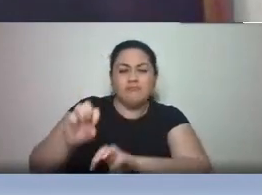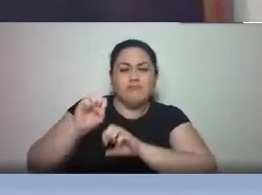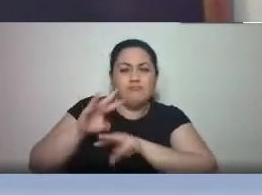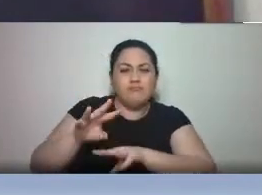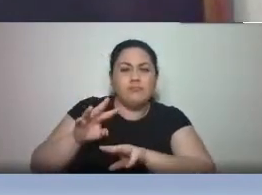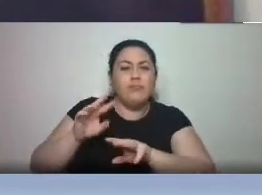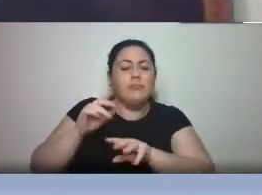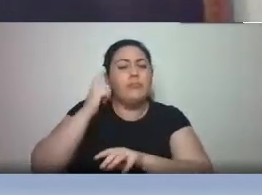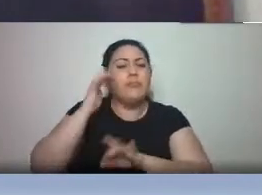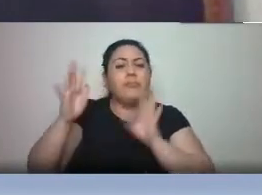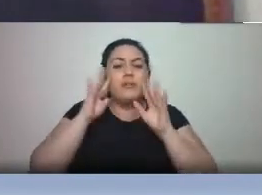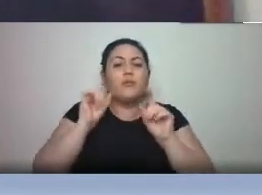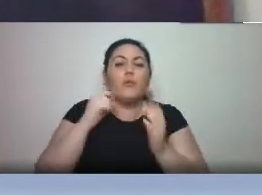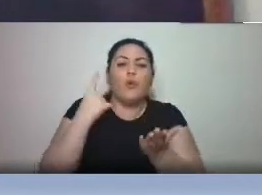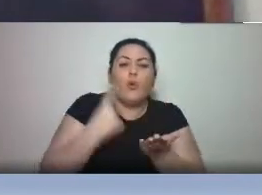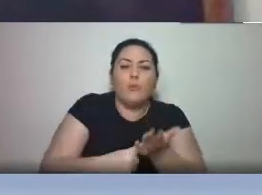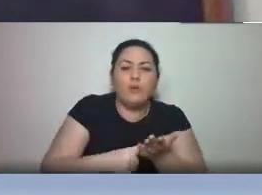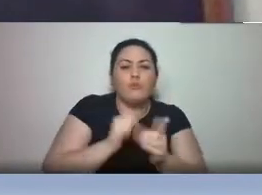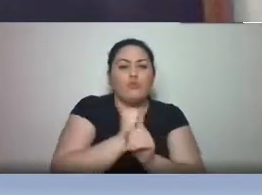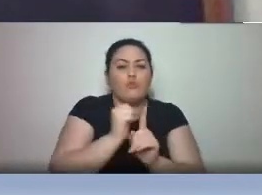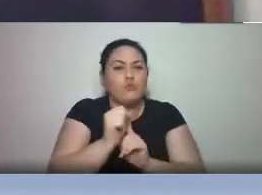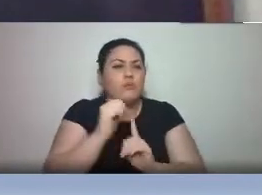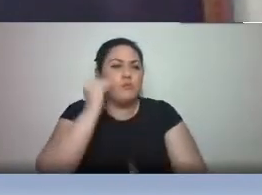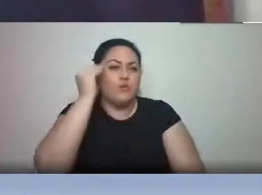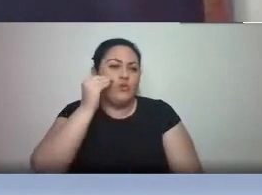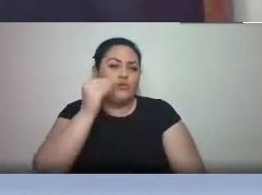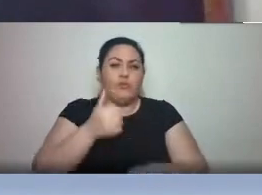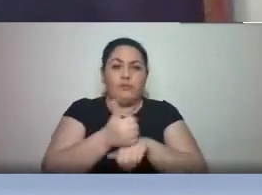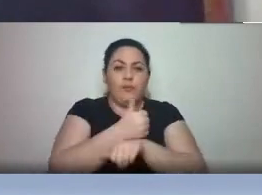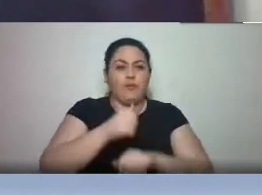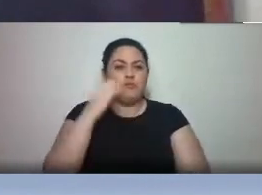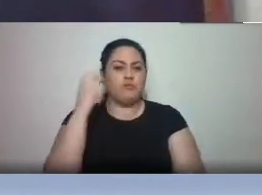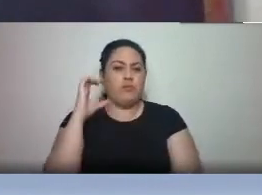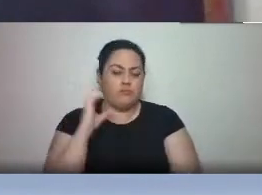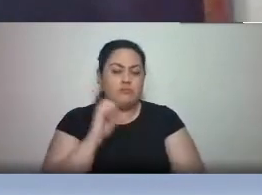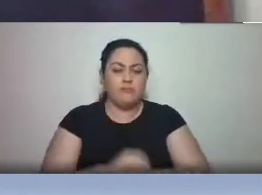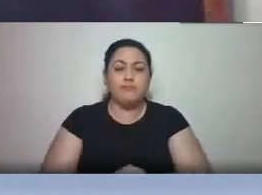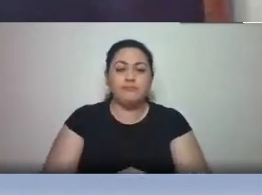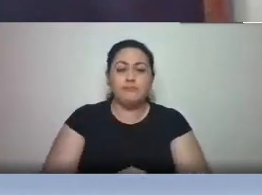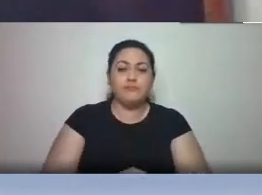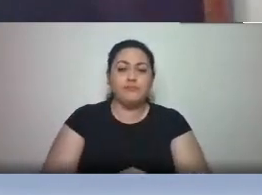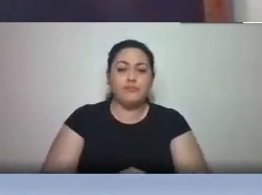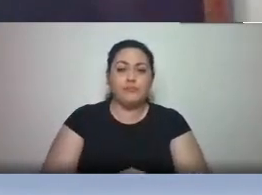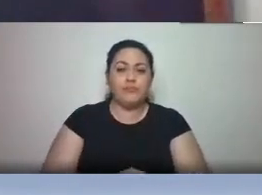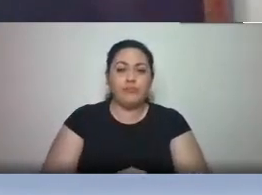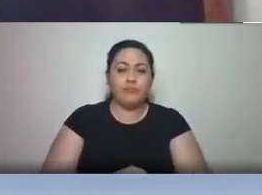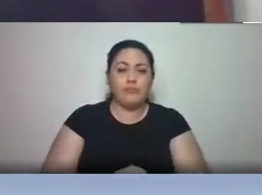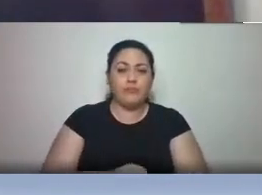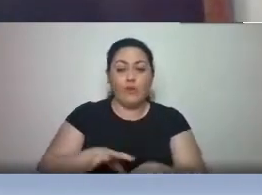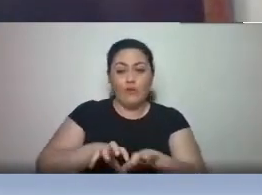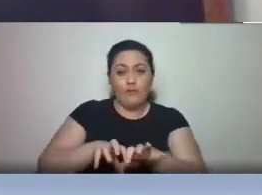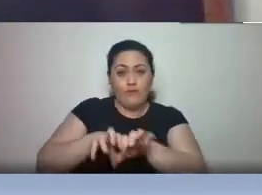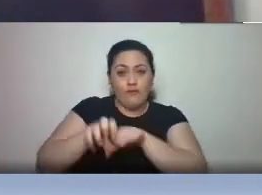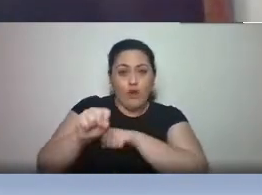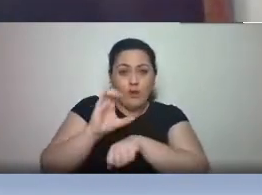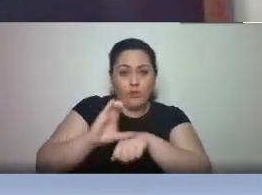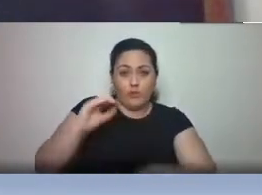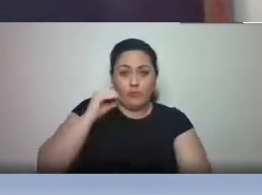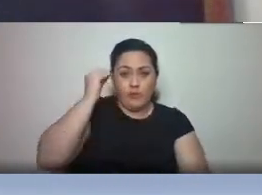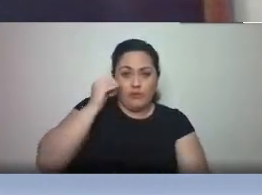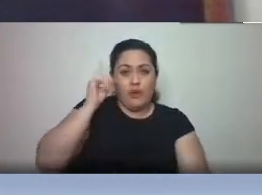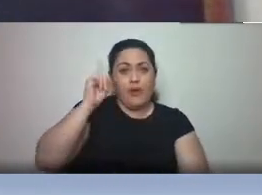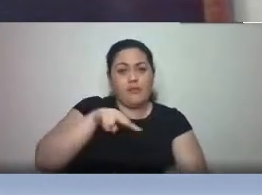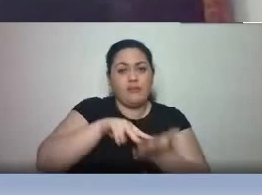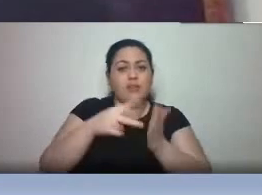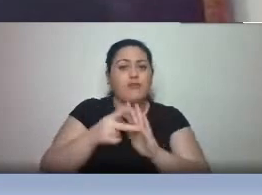psicologia como ciência e profissão. A formação em psicologia é, por natureza, uma formação